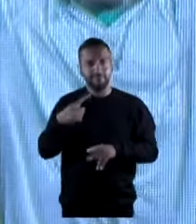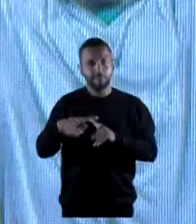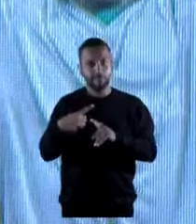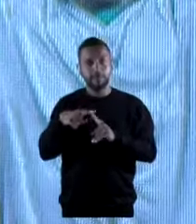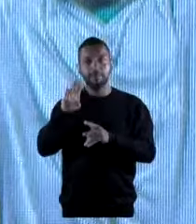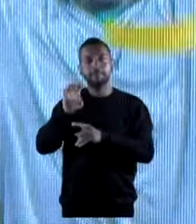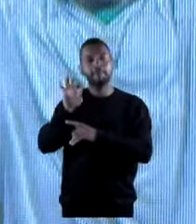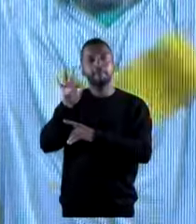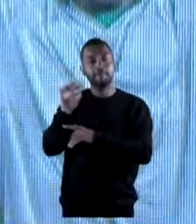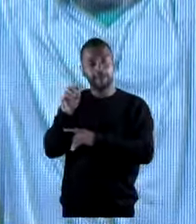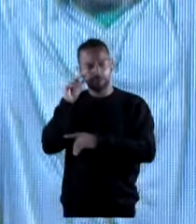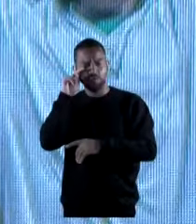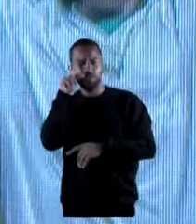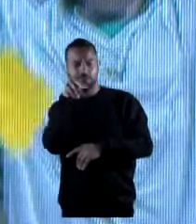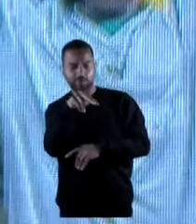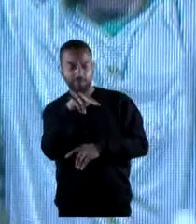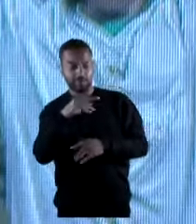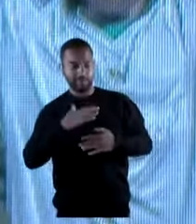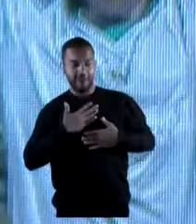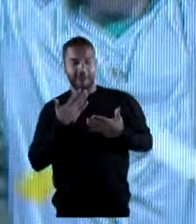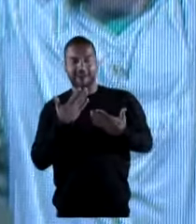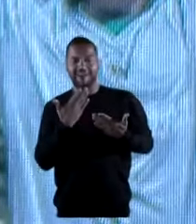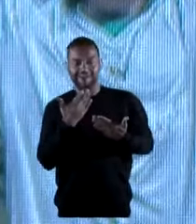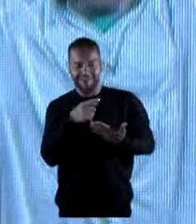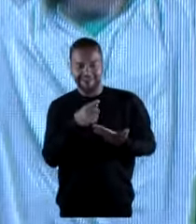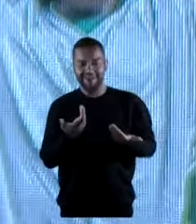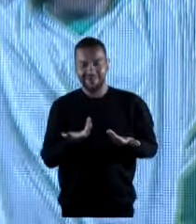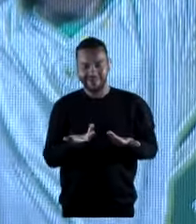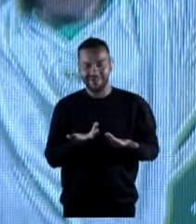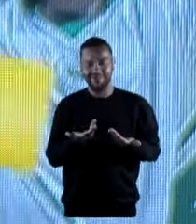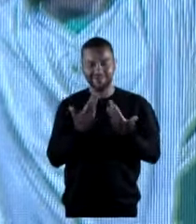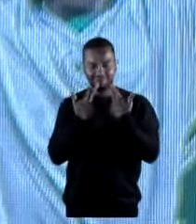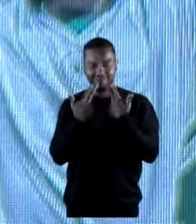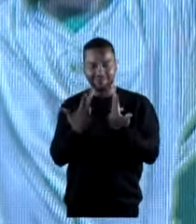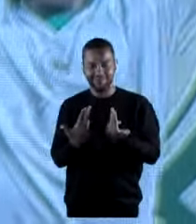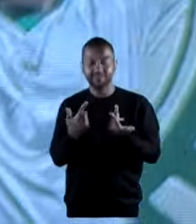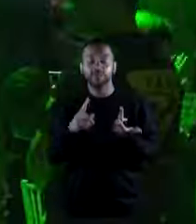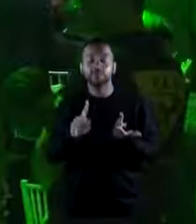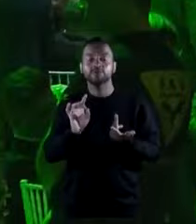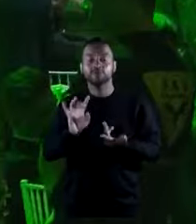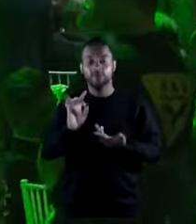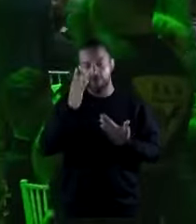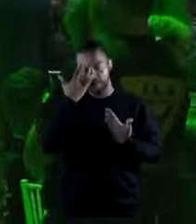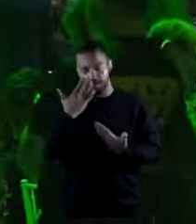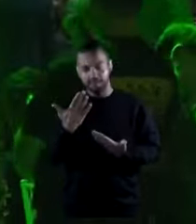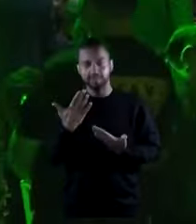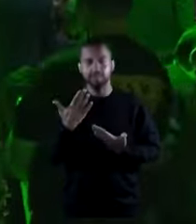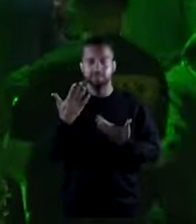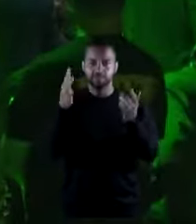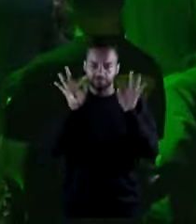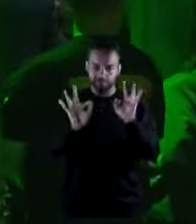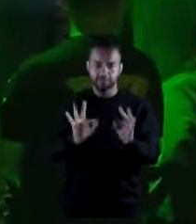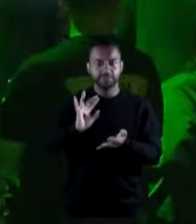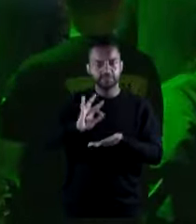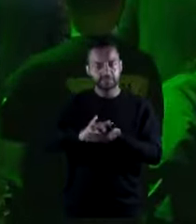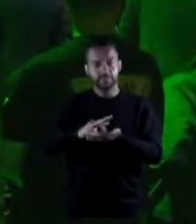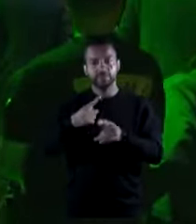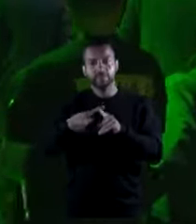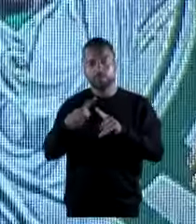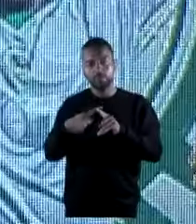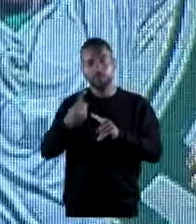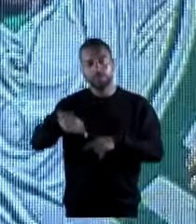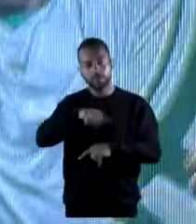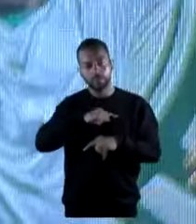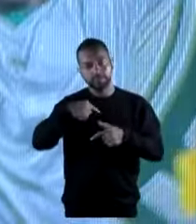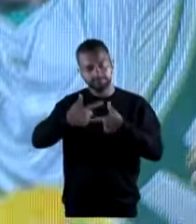Beto, que eu sou uma mulher surpreendente. Tá? Olha, só tenho a agradecer, eu fico muito feliz, sabe? Nós